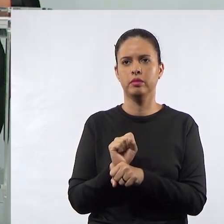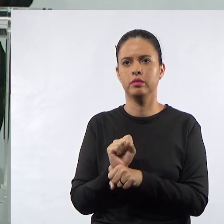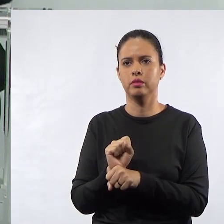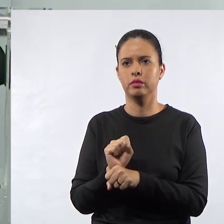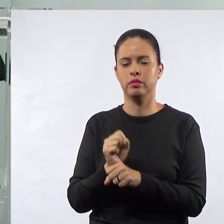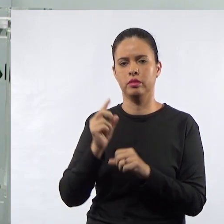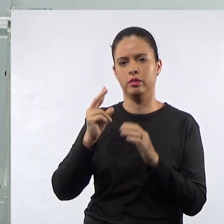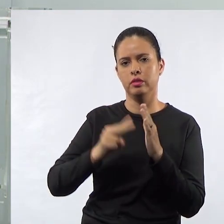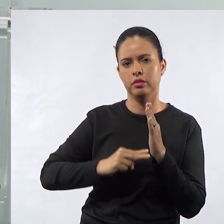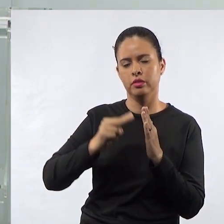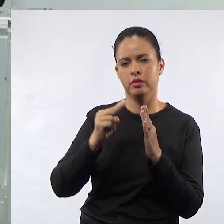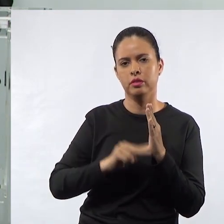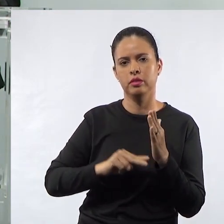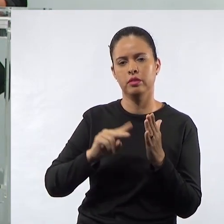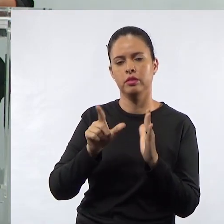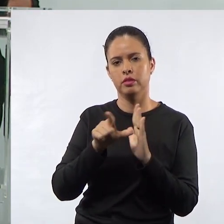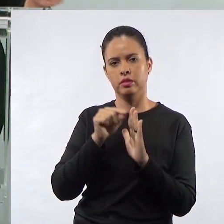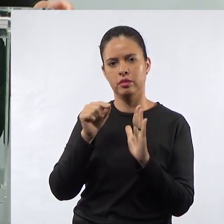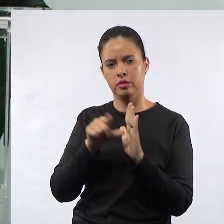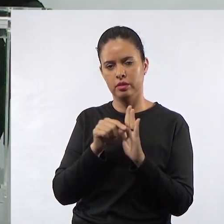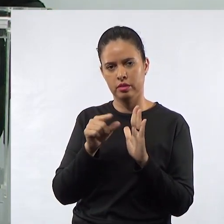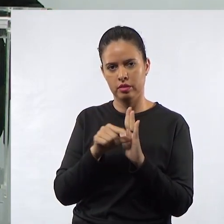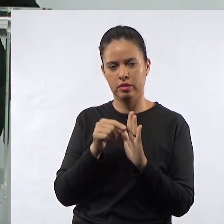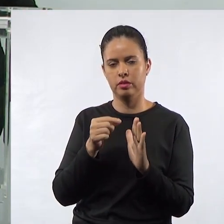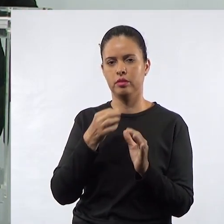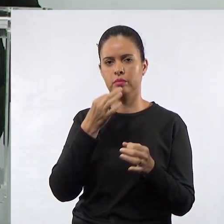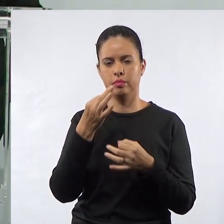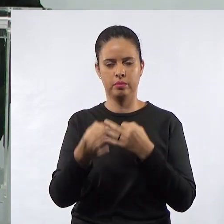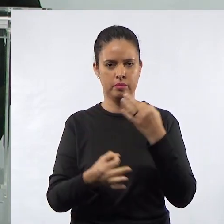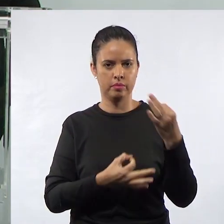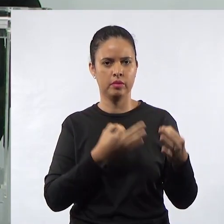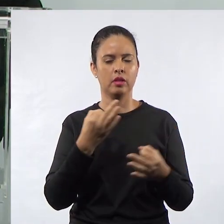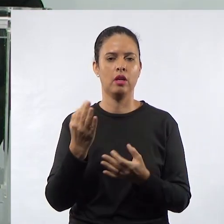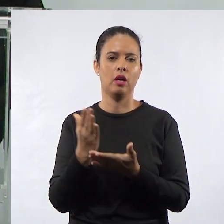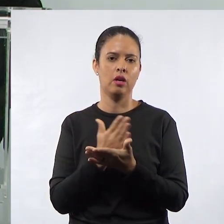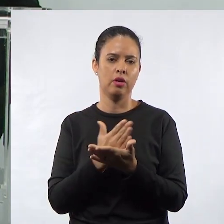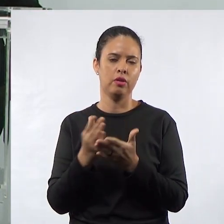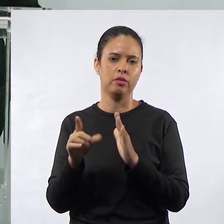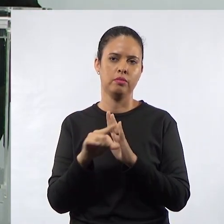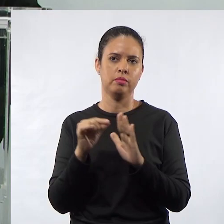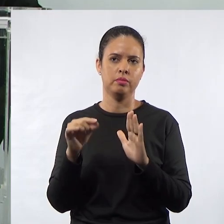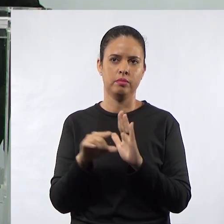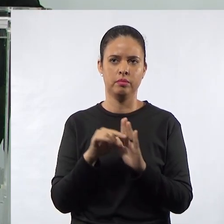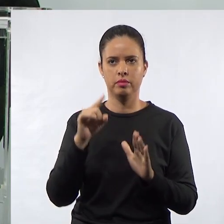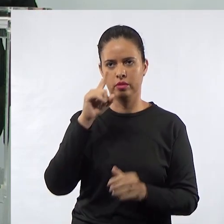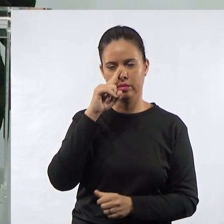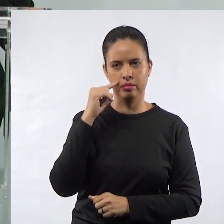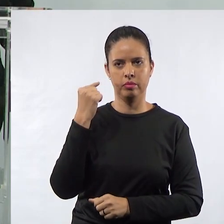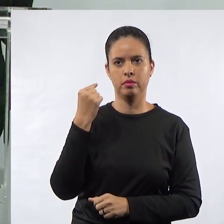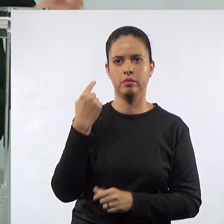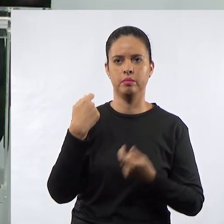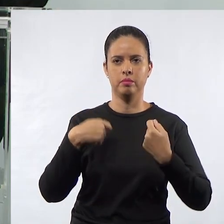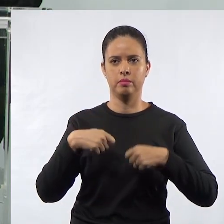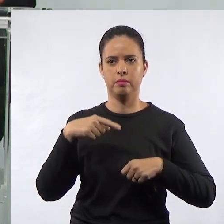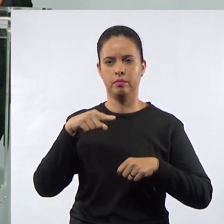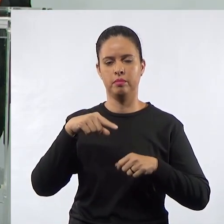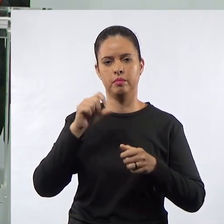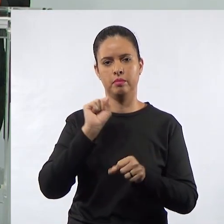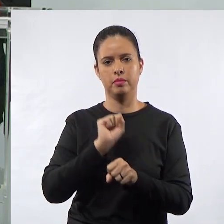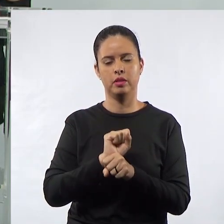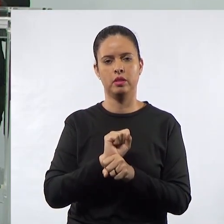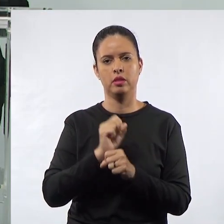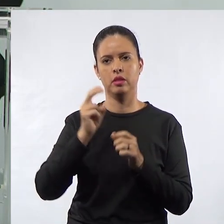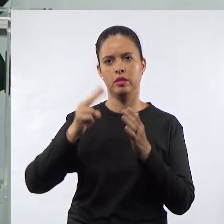pause, vai lendo os artigos que eu estou comentando, inclusive alguns eu destaquei em amarelo, porque eu preciso que você